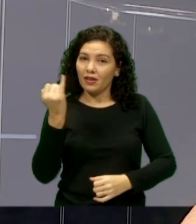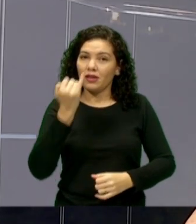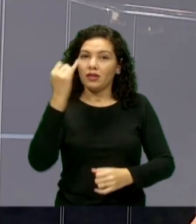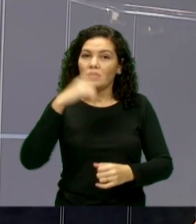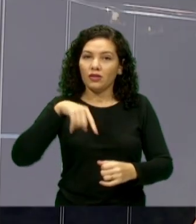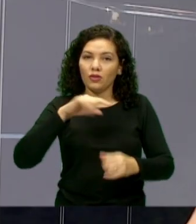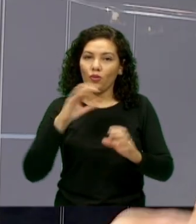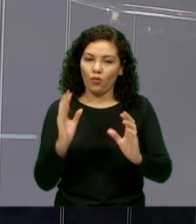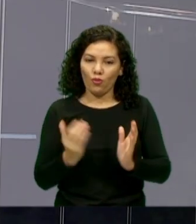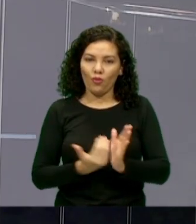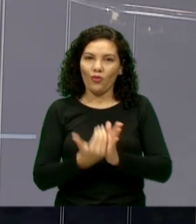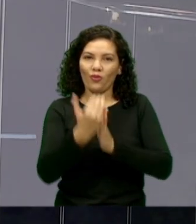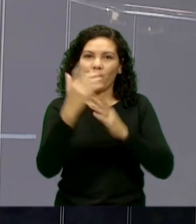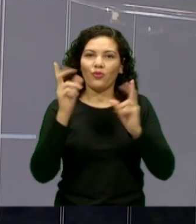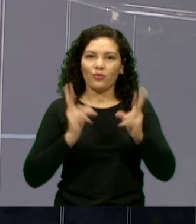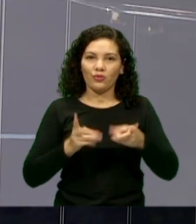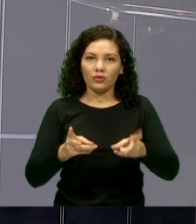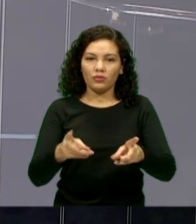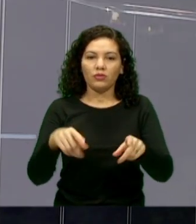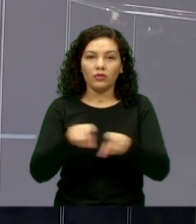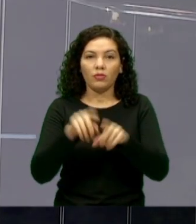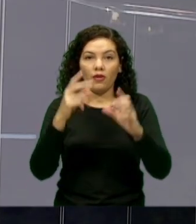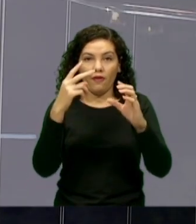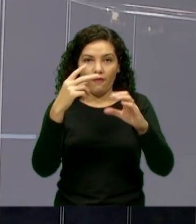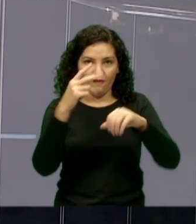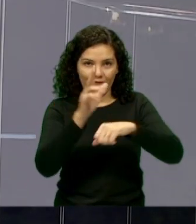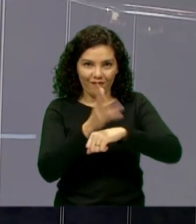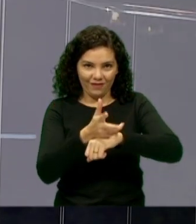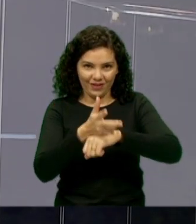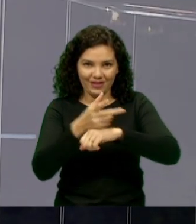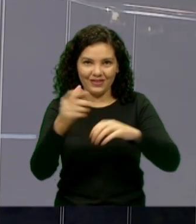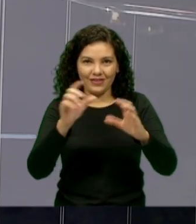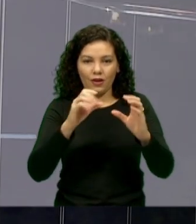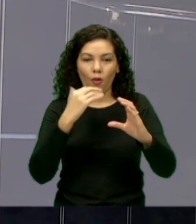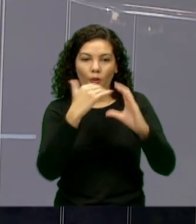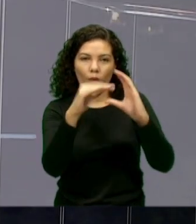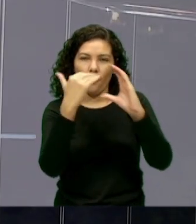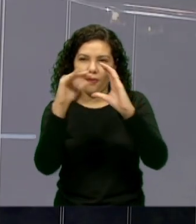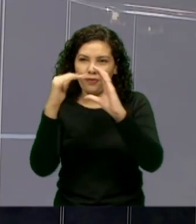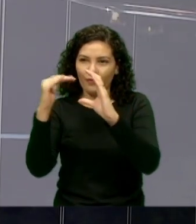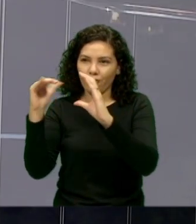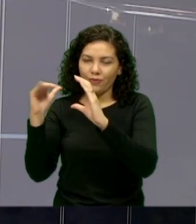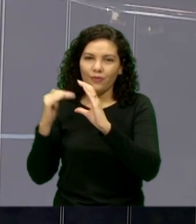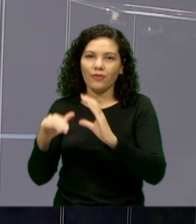gente continuar crescendo. E pega esse vídeo e compartilha, porque